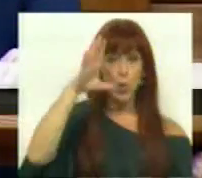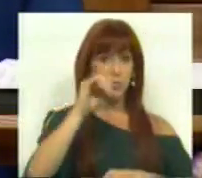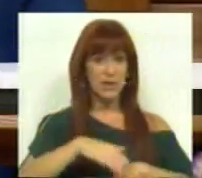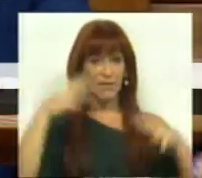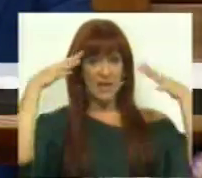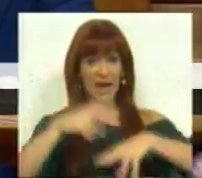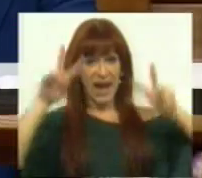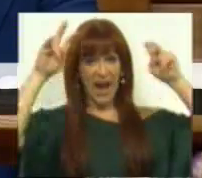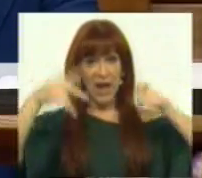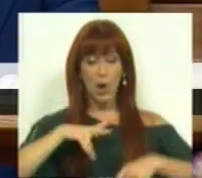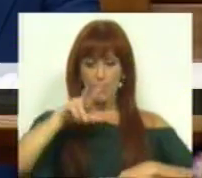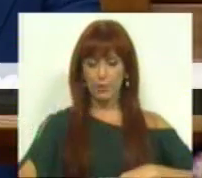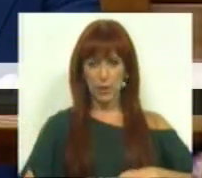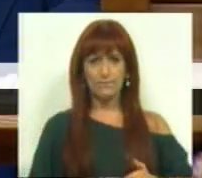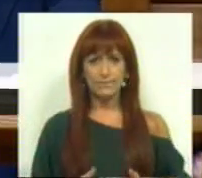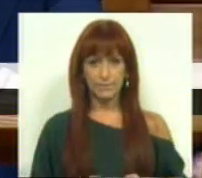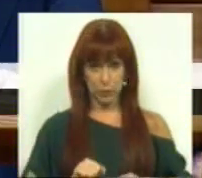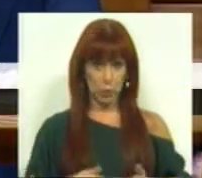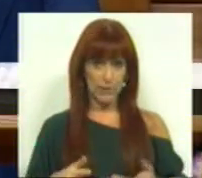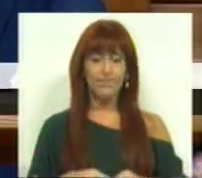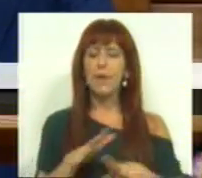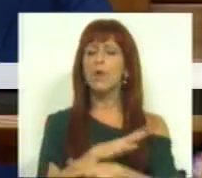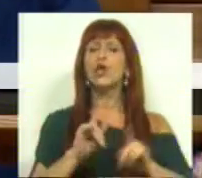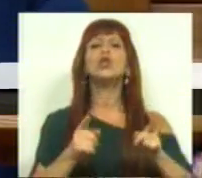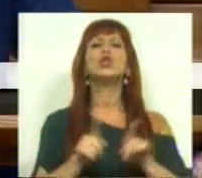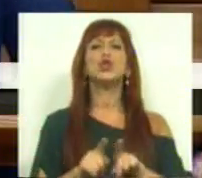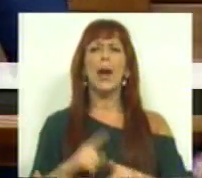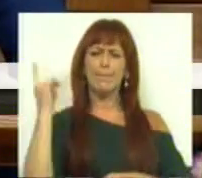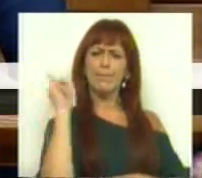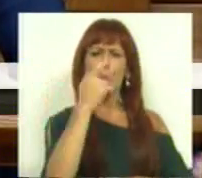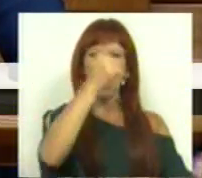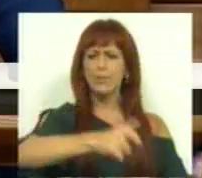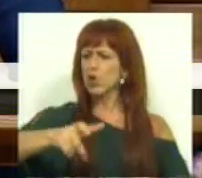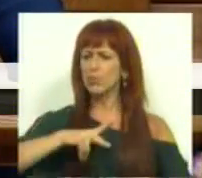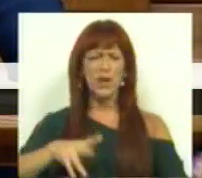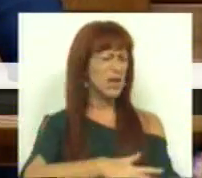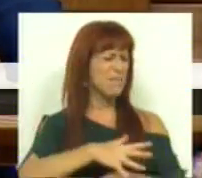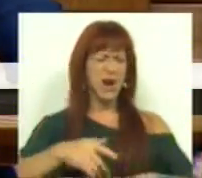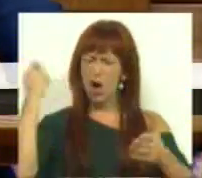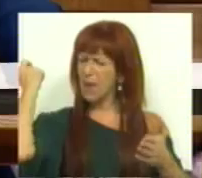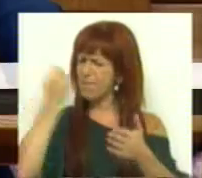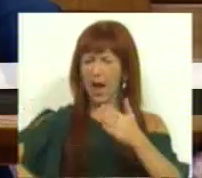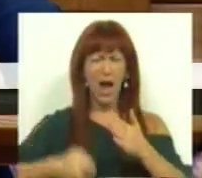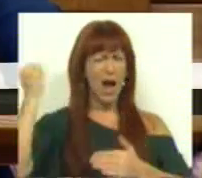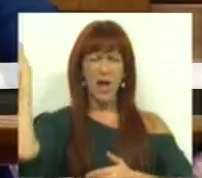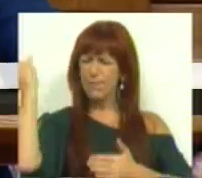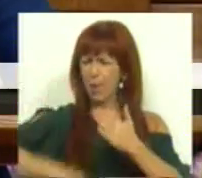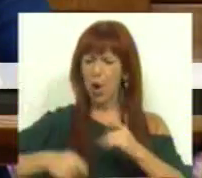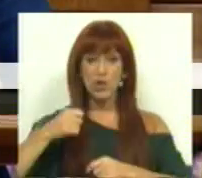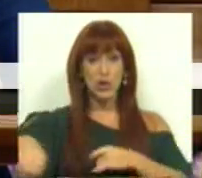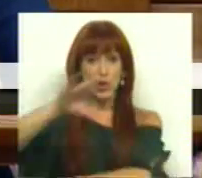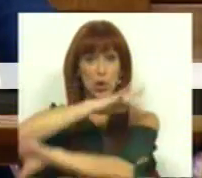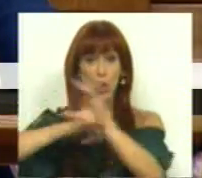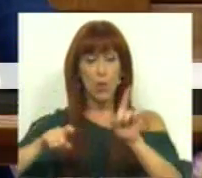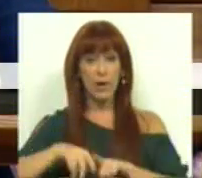faz a guerra ao país. Esta maioria já impôs à população portuguesa a maior carga fiscal da Europa